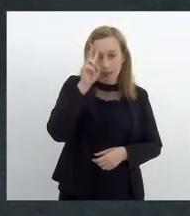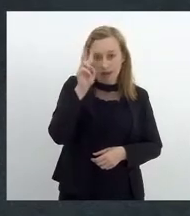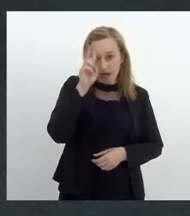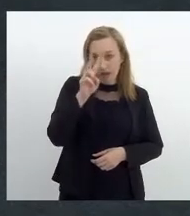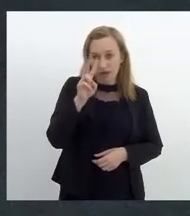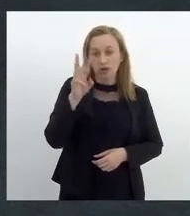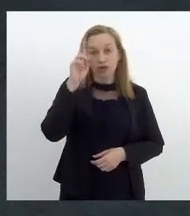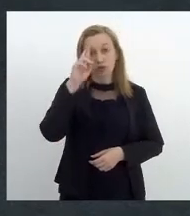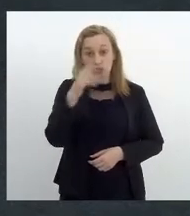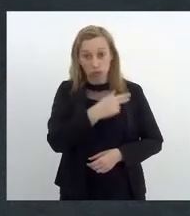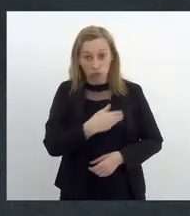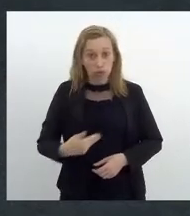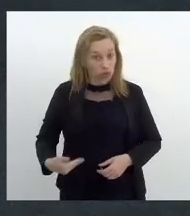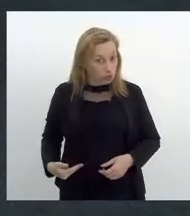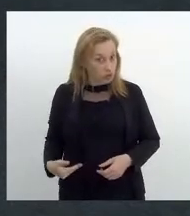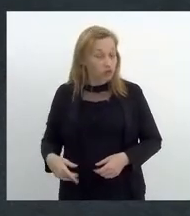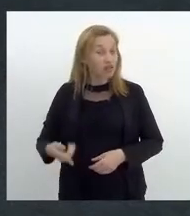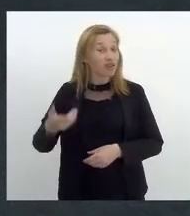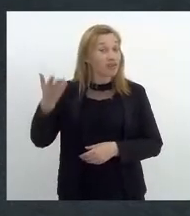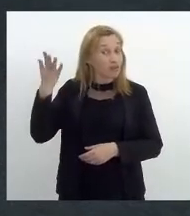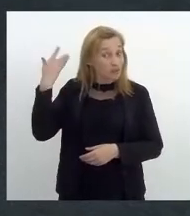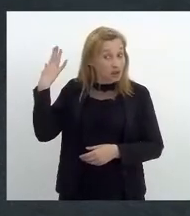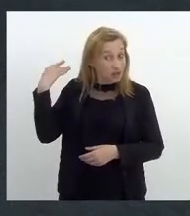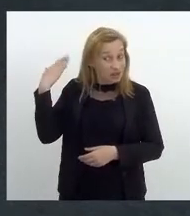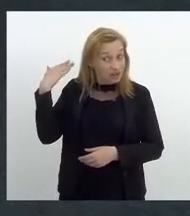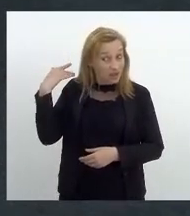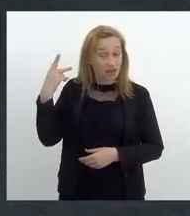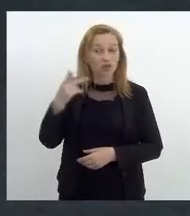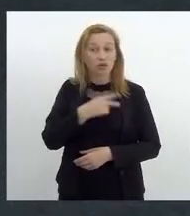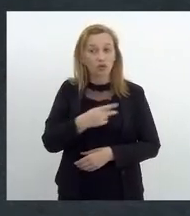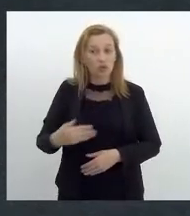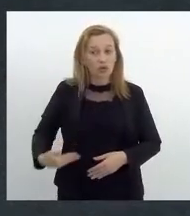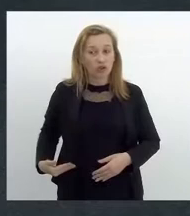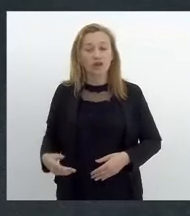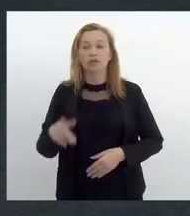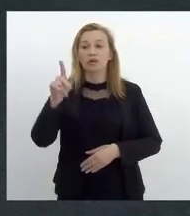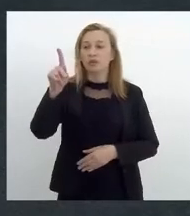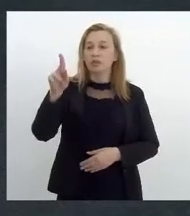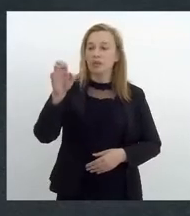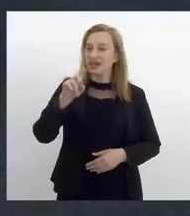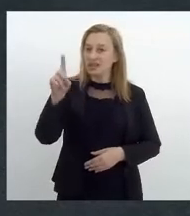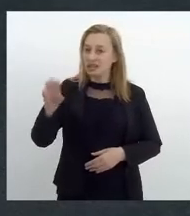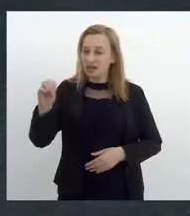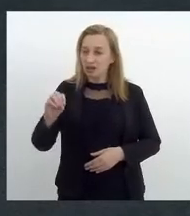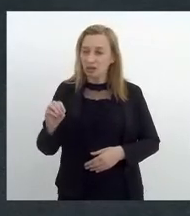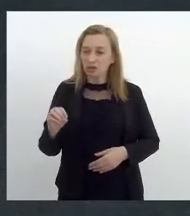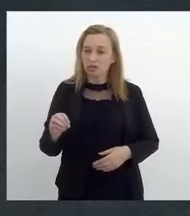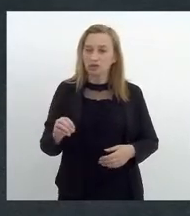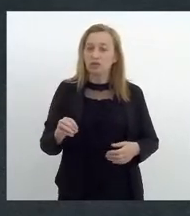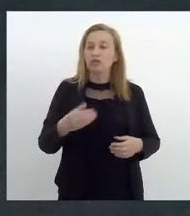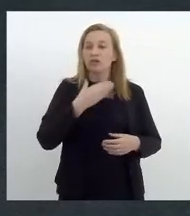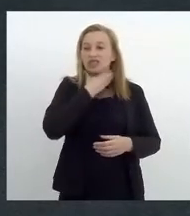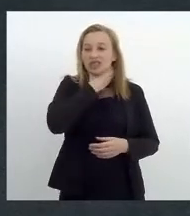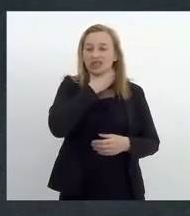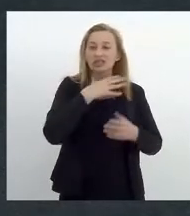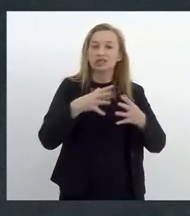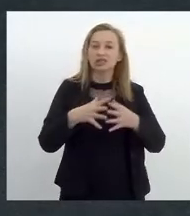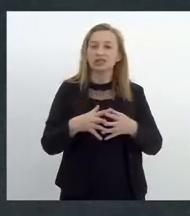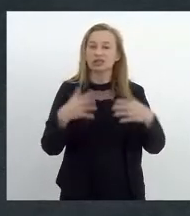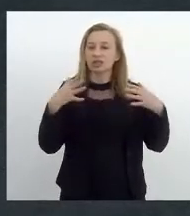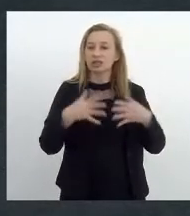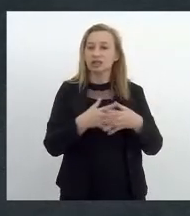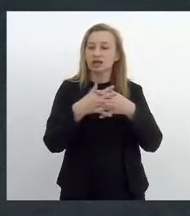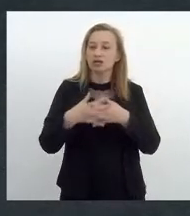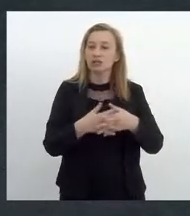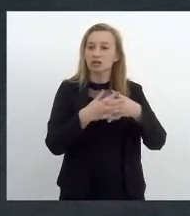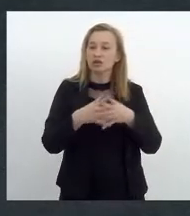era governo, lá atrás, governo Pezão, numa crise de caminhoneiros, reduzimos